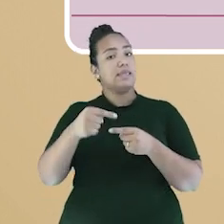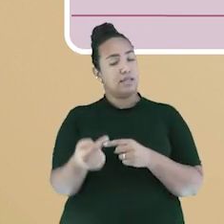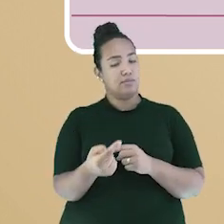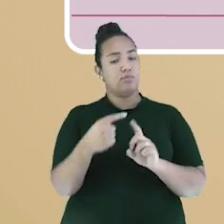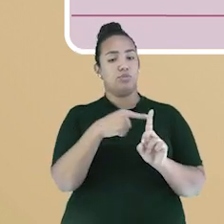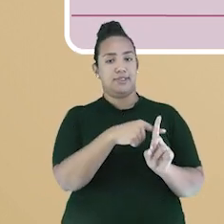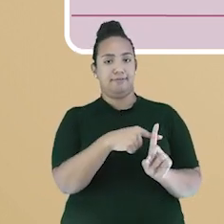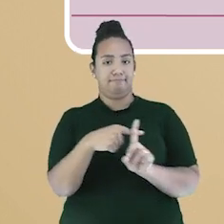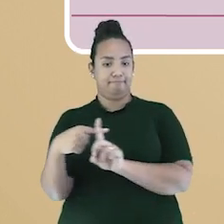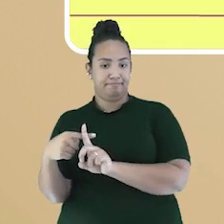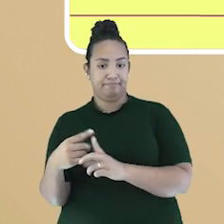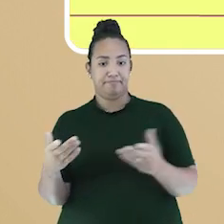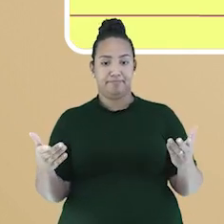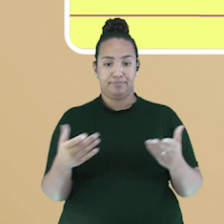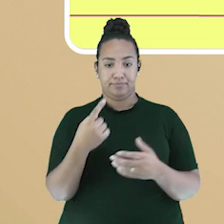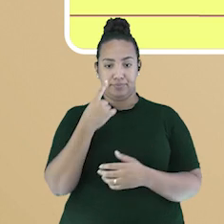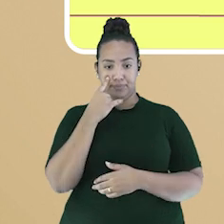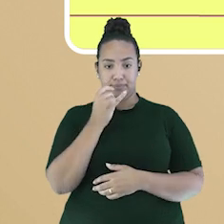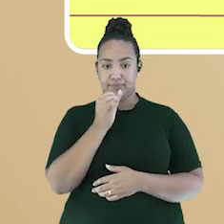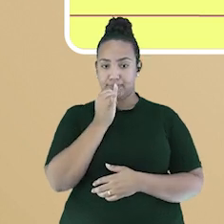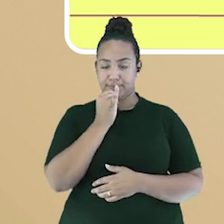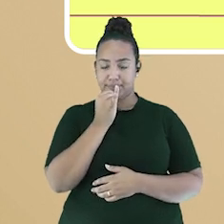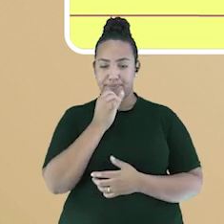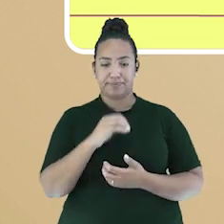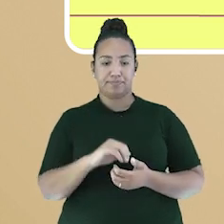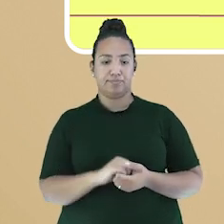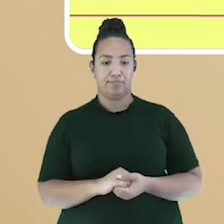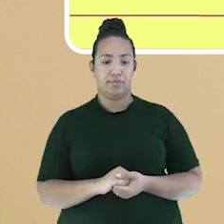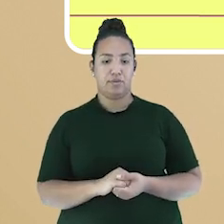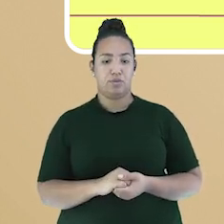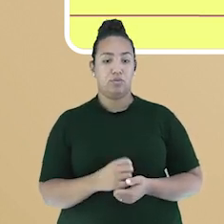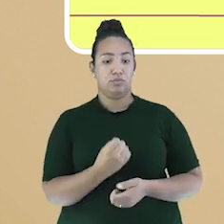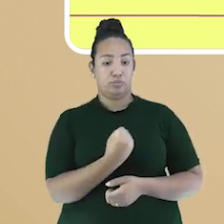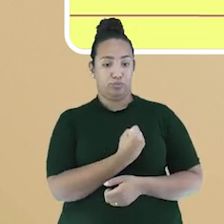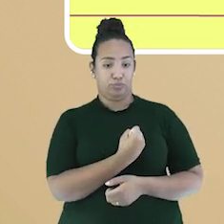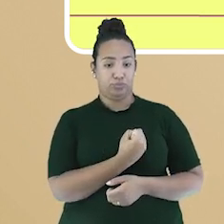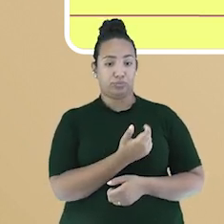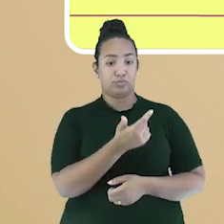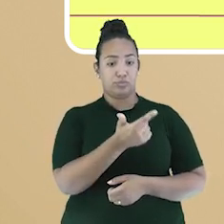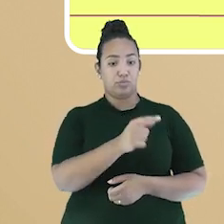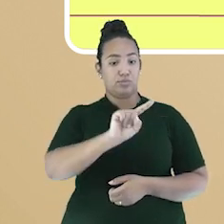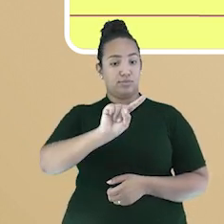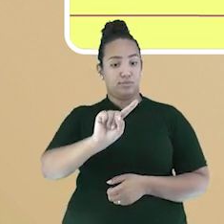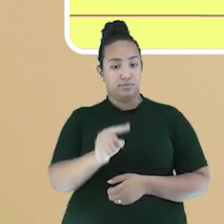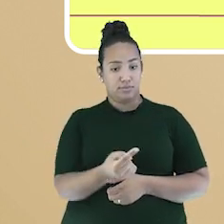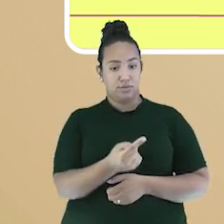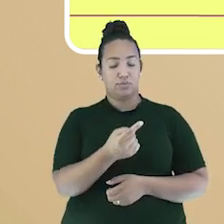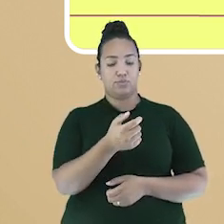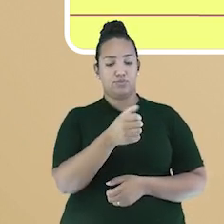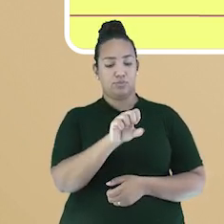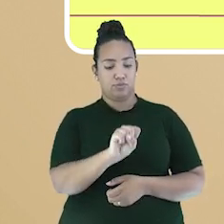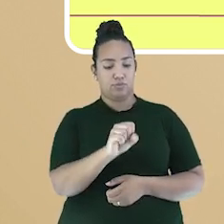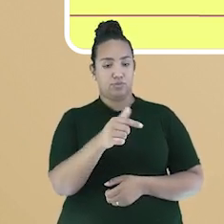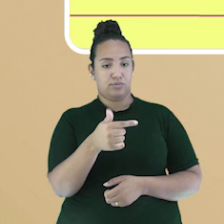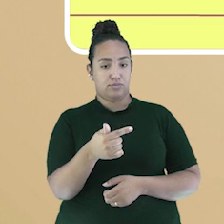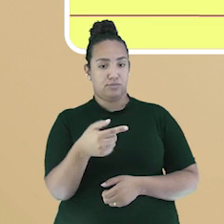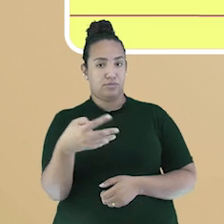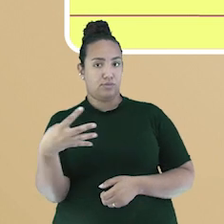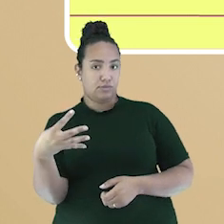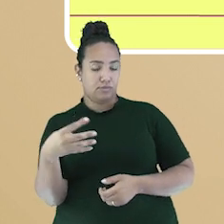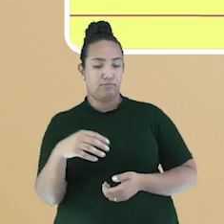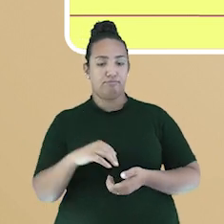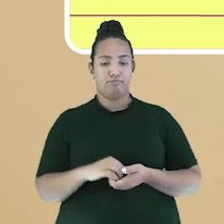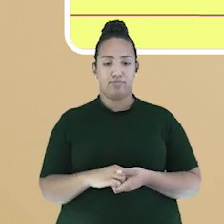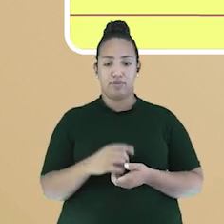adição Observe aqui comigo o exemplo o número é 2.874 podemos ver